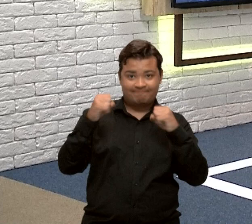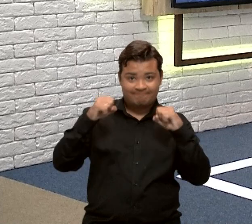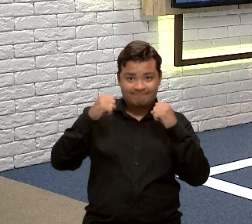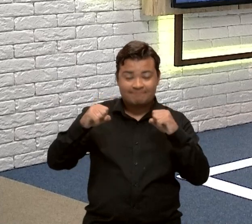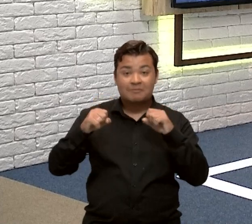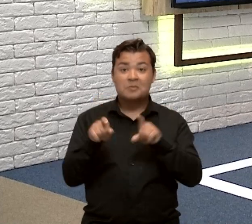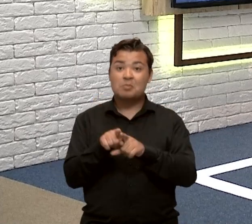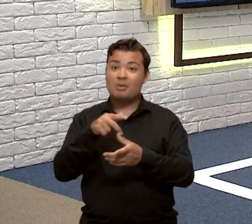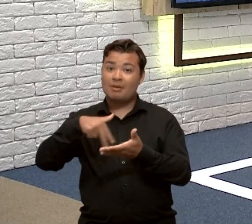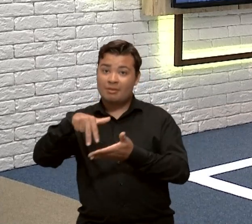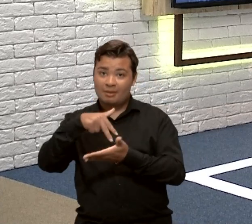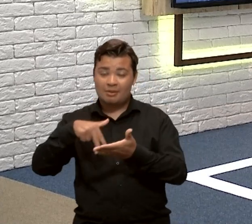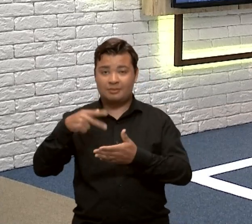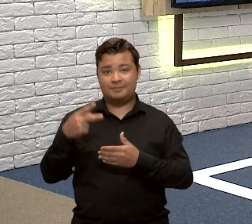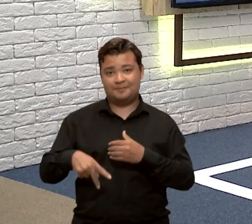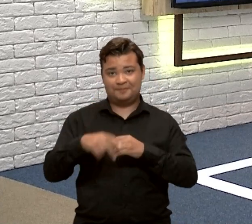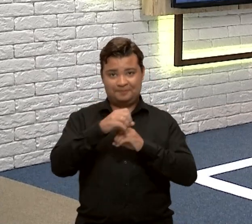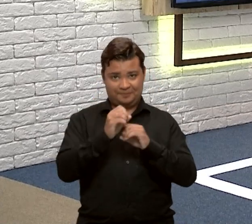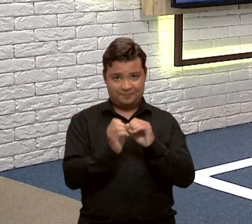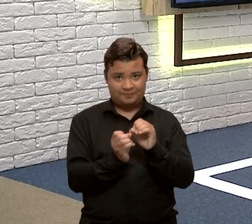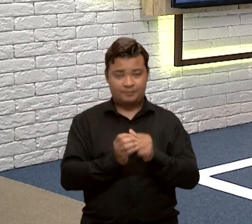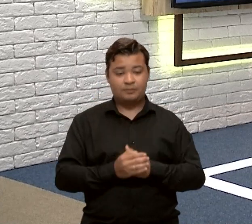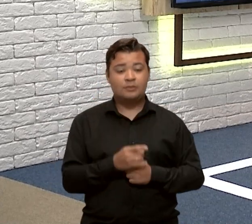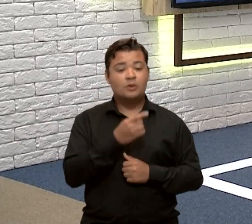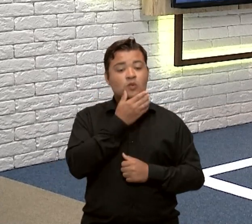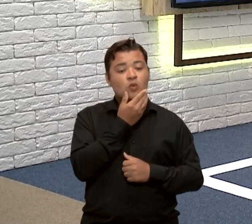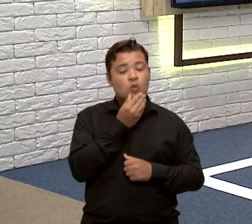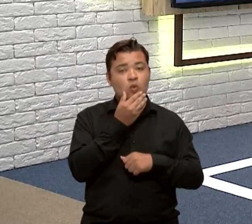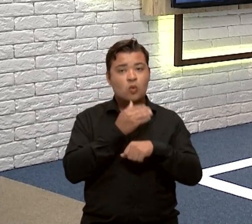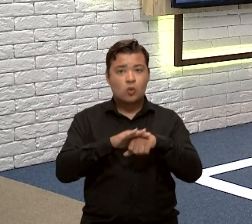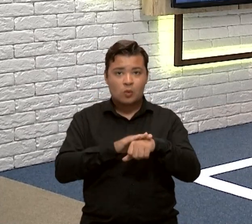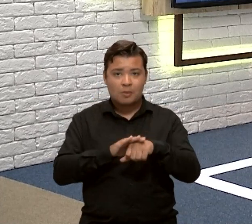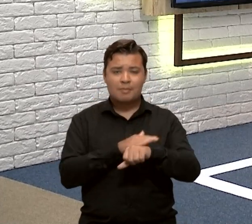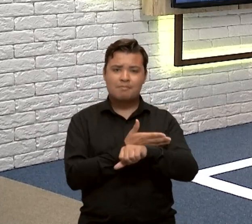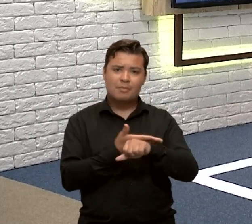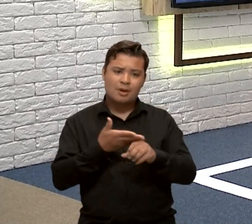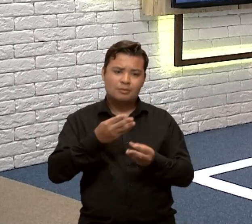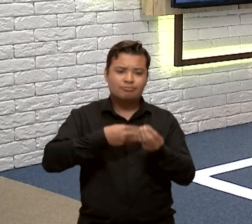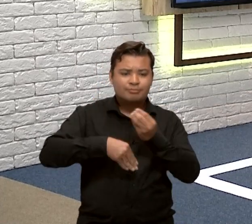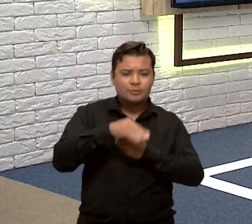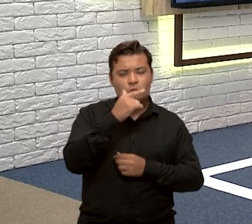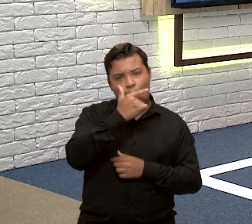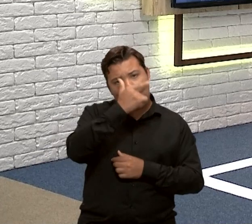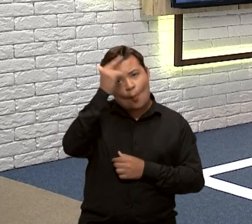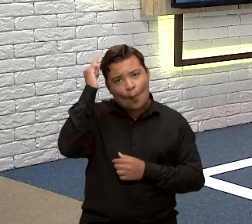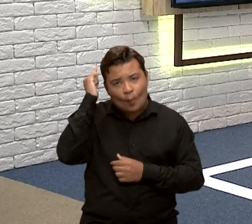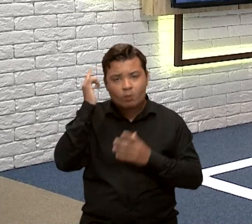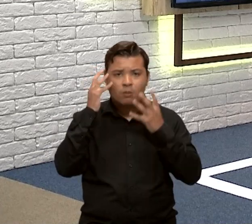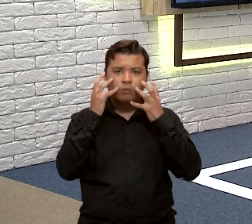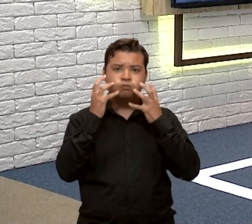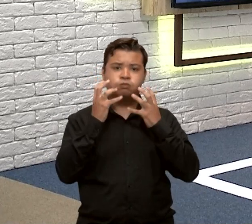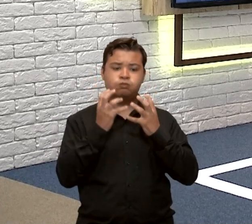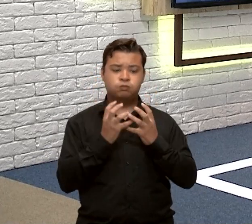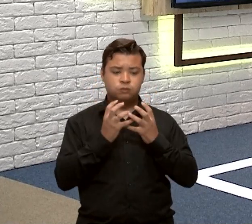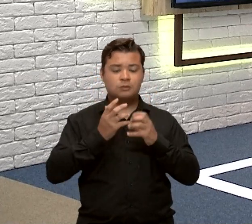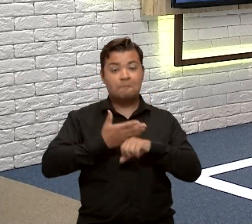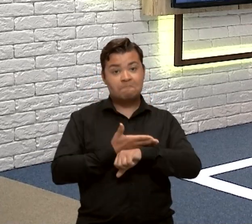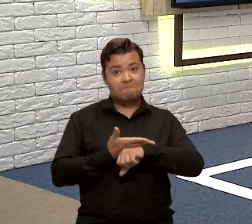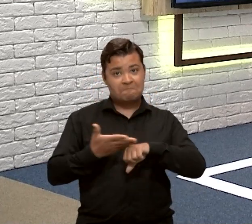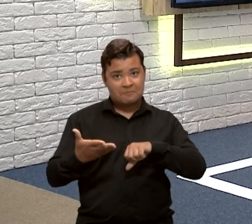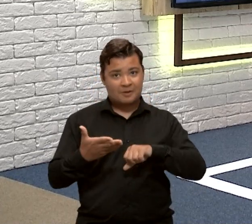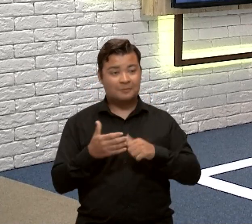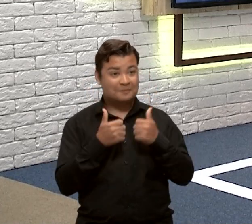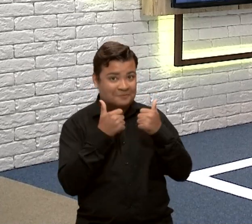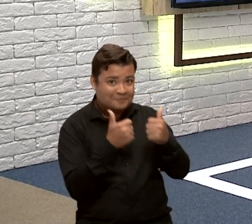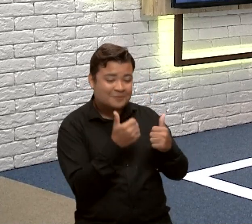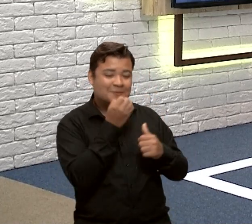Dança da UFG. Ele se descreve como um homem branco, de cor miscigenada, careca, tem barba comprida e grisalha. Tudo bem, professor?